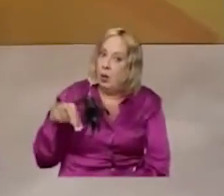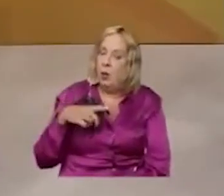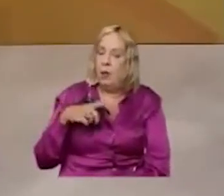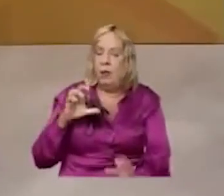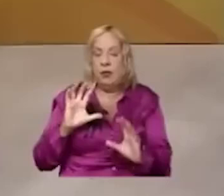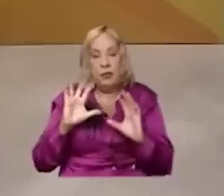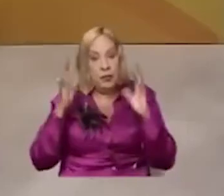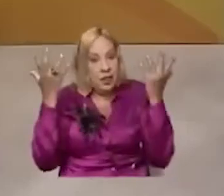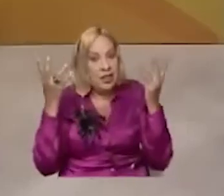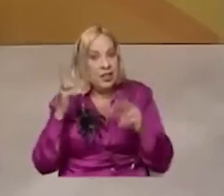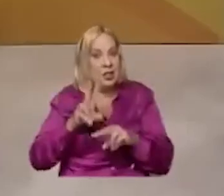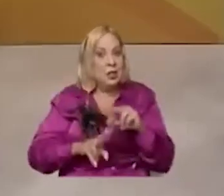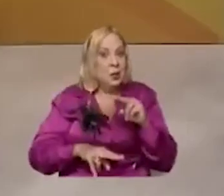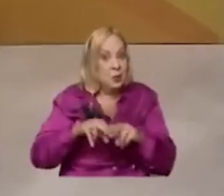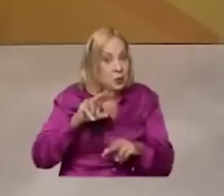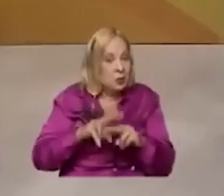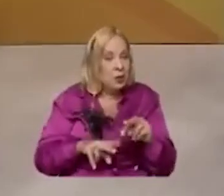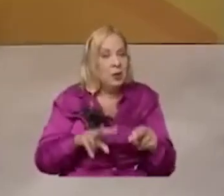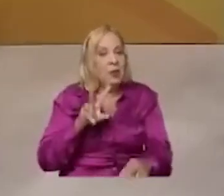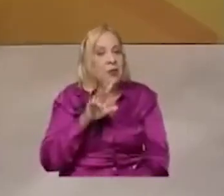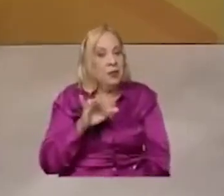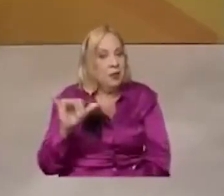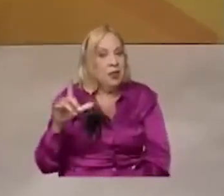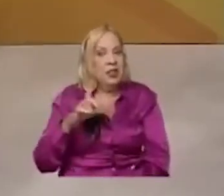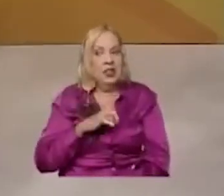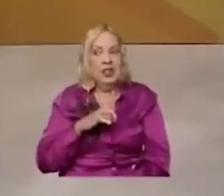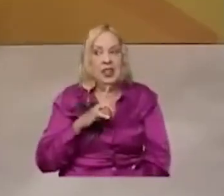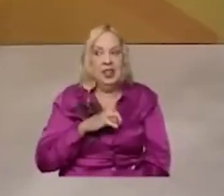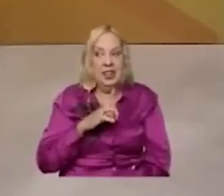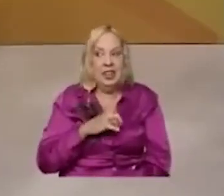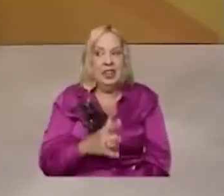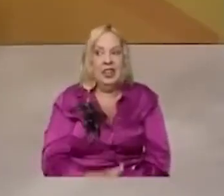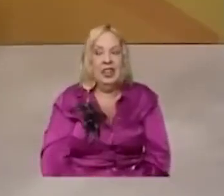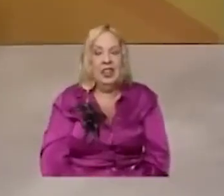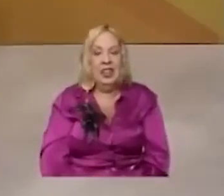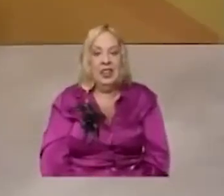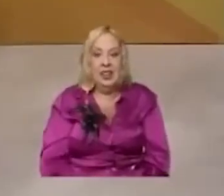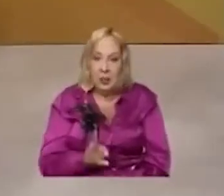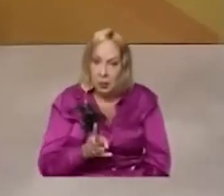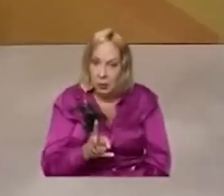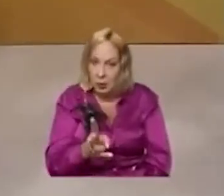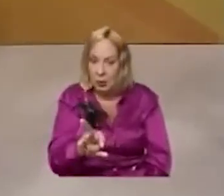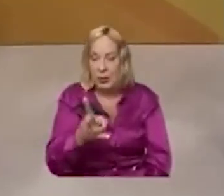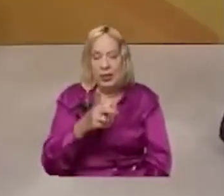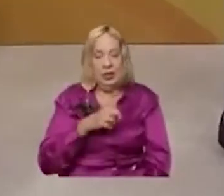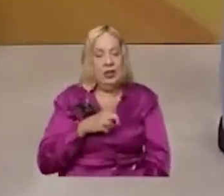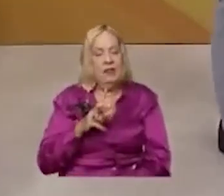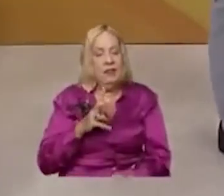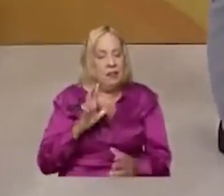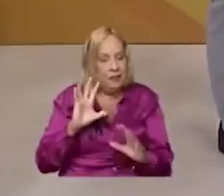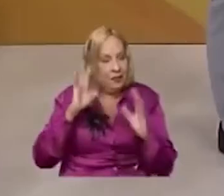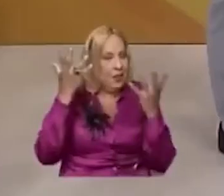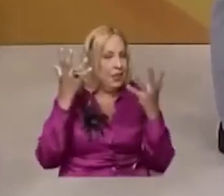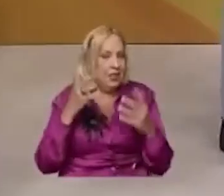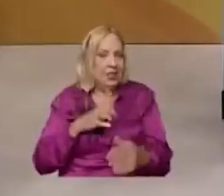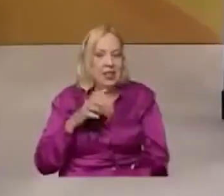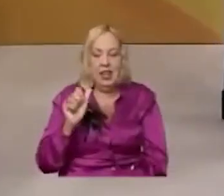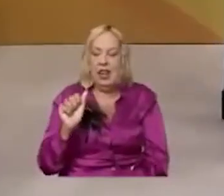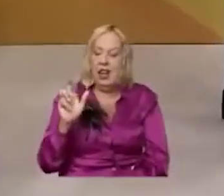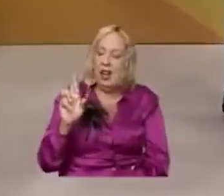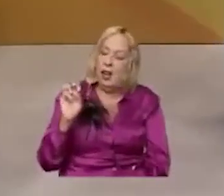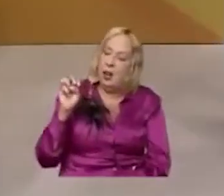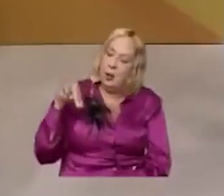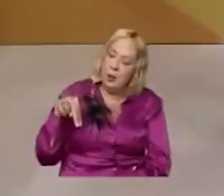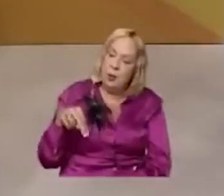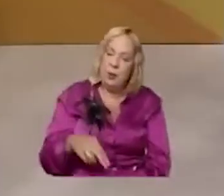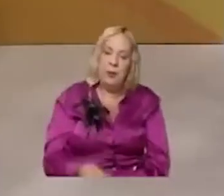assim, um São João. Pode ter o fim decretado hoje e amanhã, mas você vai seguir comemorando, já, né? Ele já vai de agora. Eu